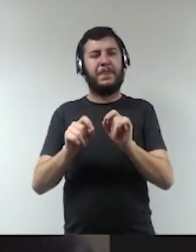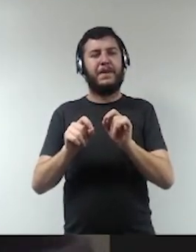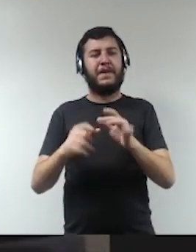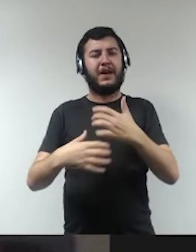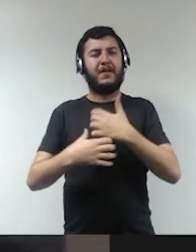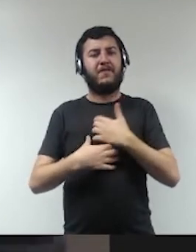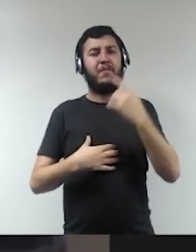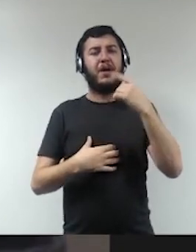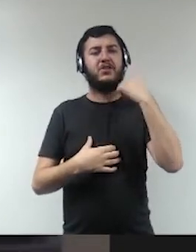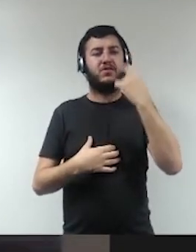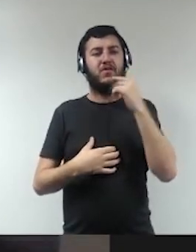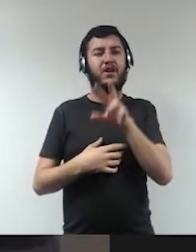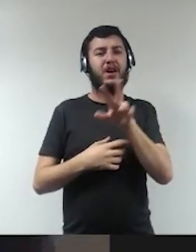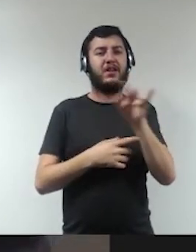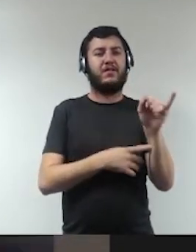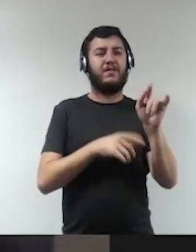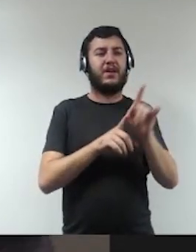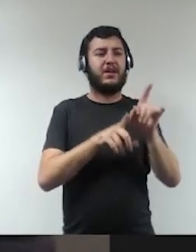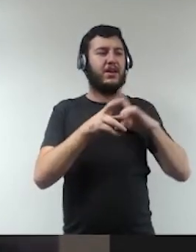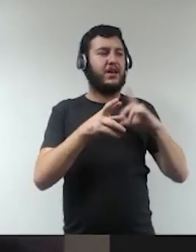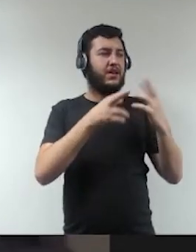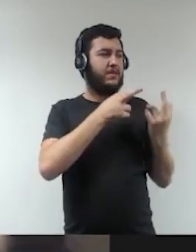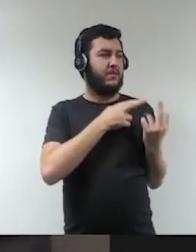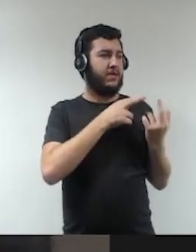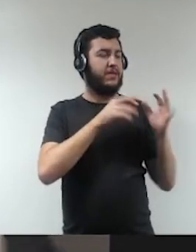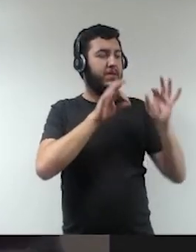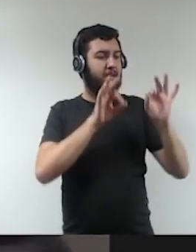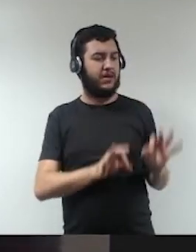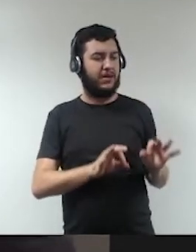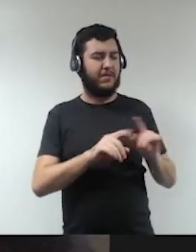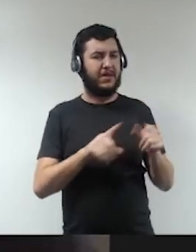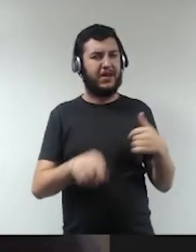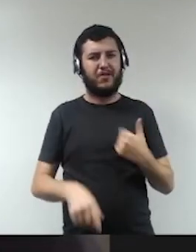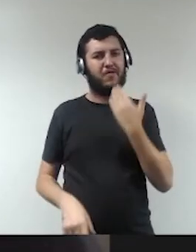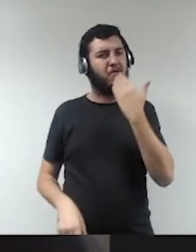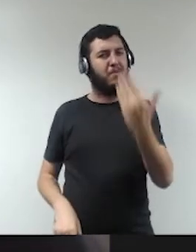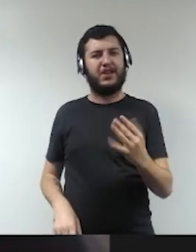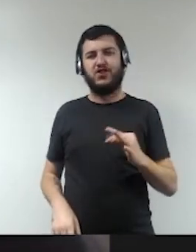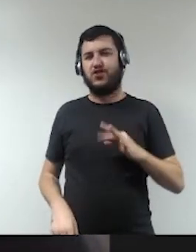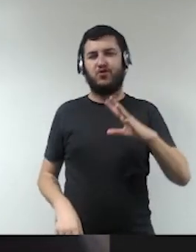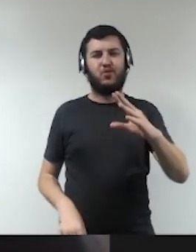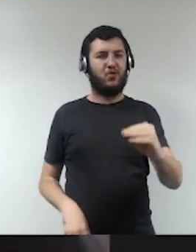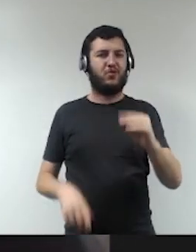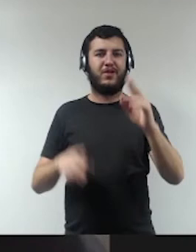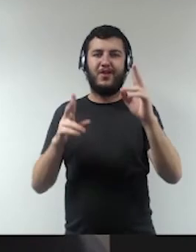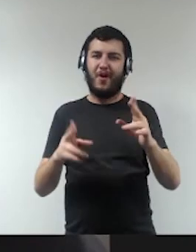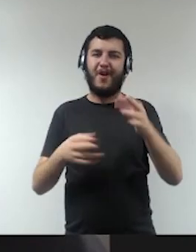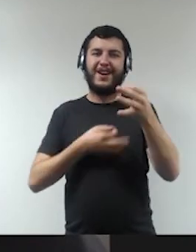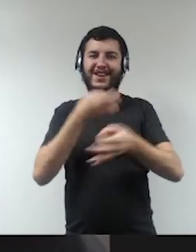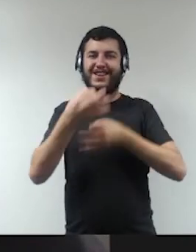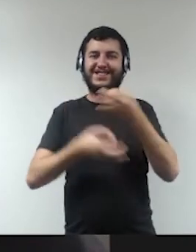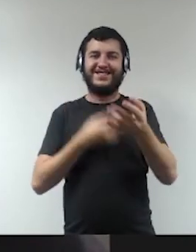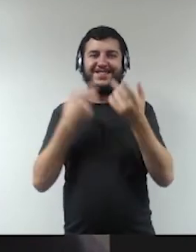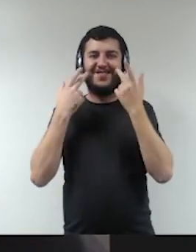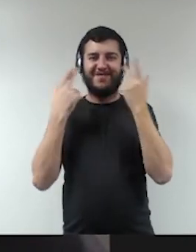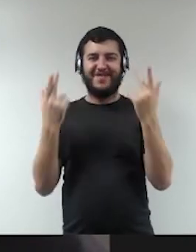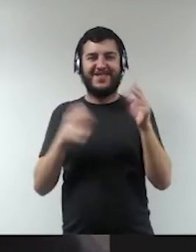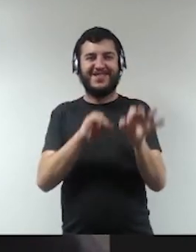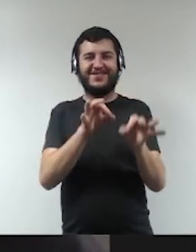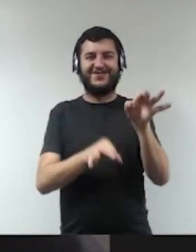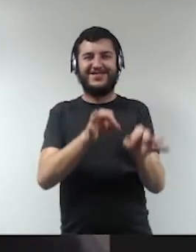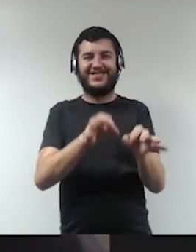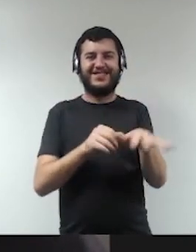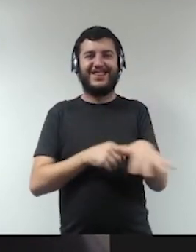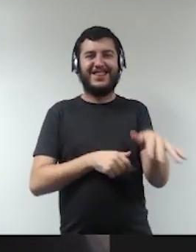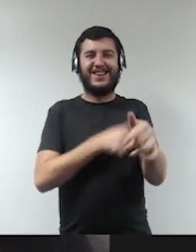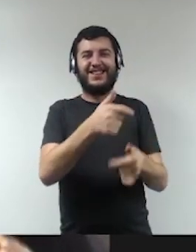advogados demandarão também com mais responsabilidade. Eu não vou pedir tudo, como era uma crítica muito comum que se fazia à justiça